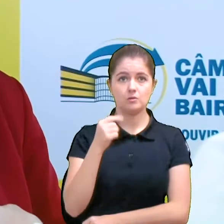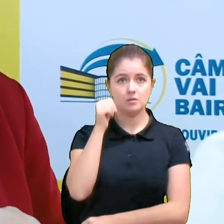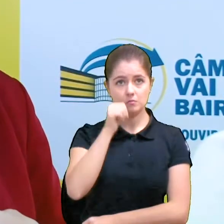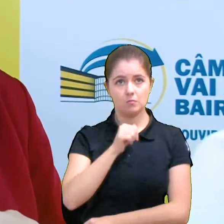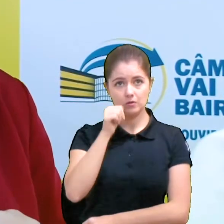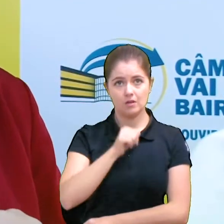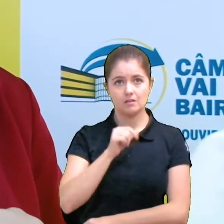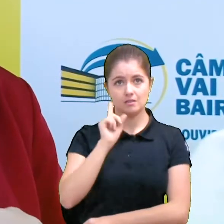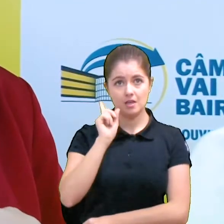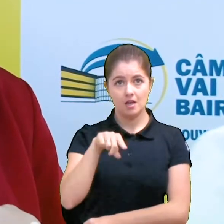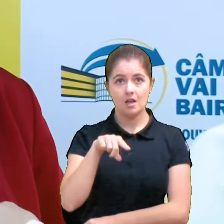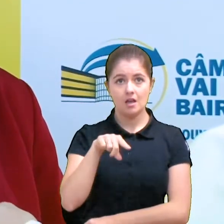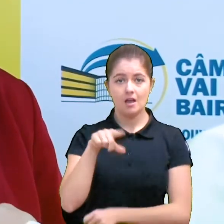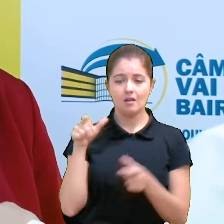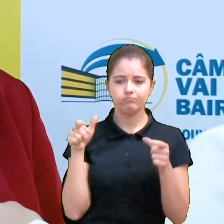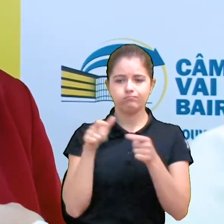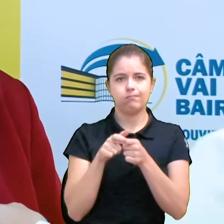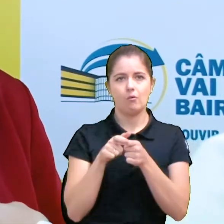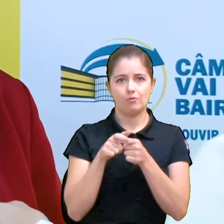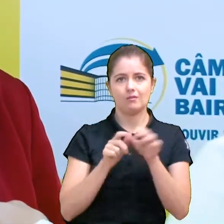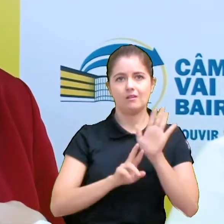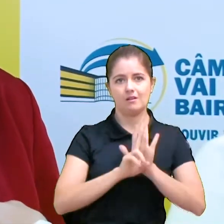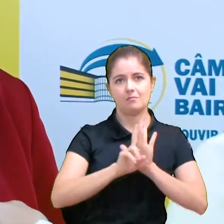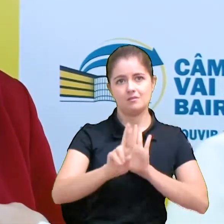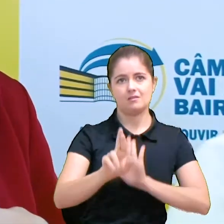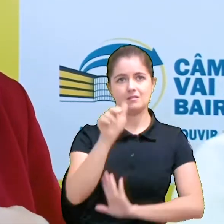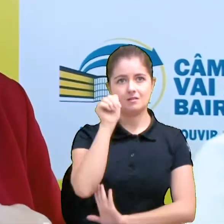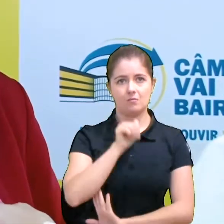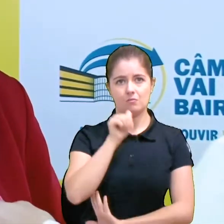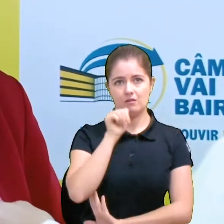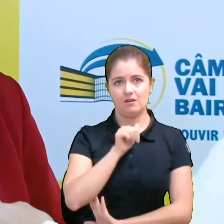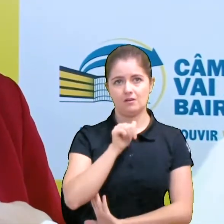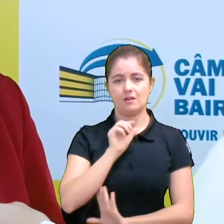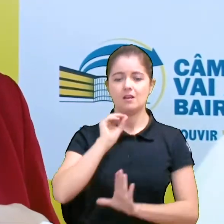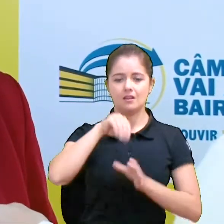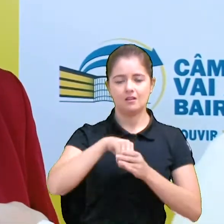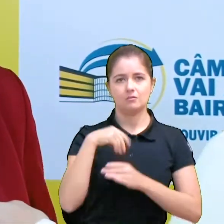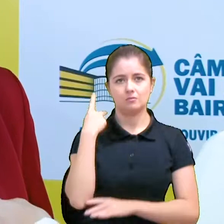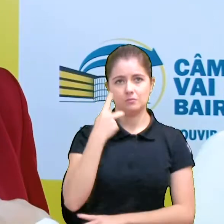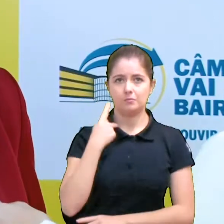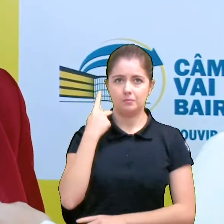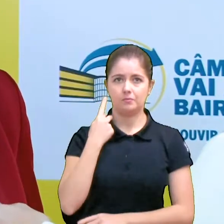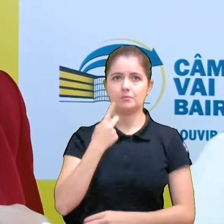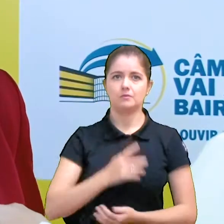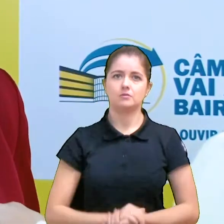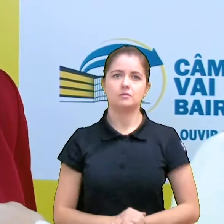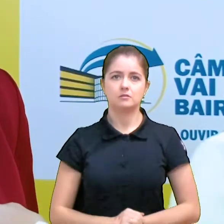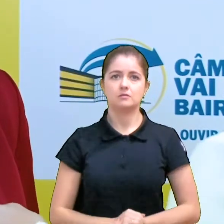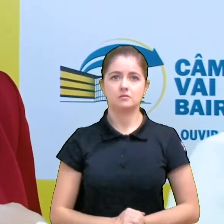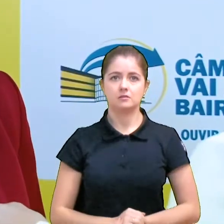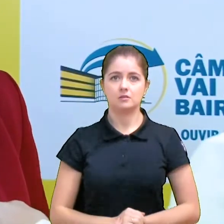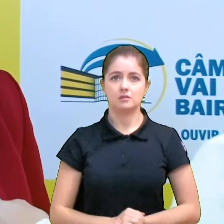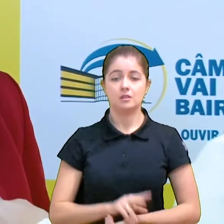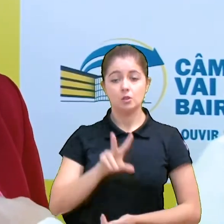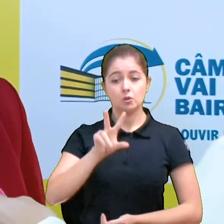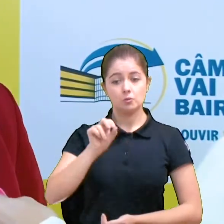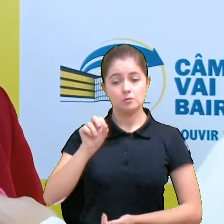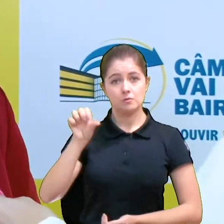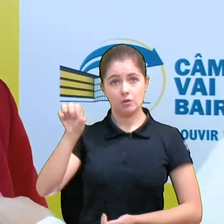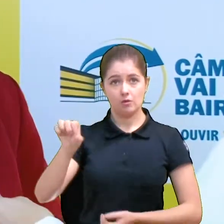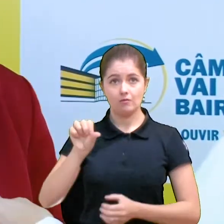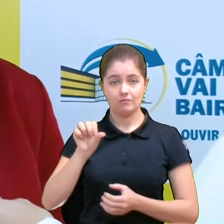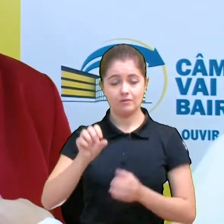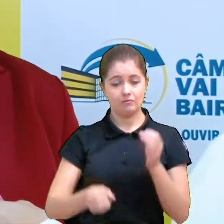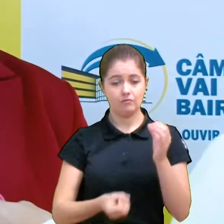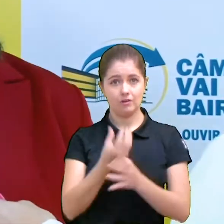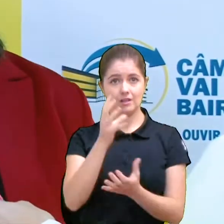assim, muito pouco essa representatividade das mulheres na política. Então, foi criada em 2009 a Procuradoria,